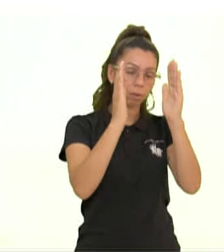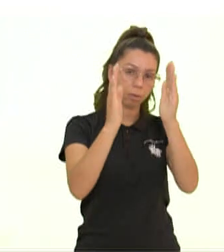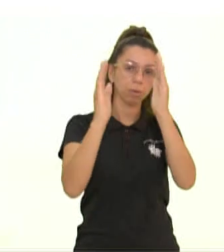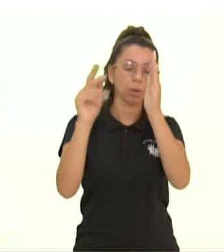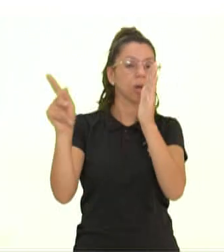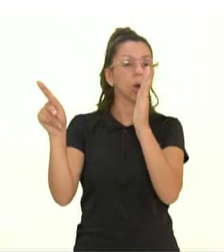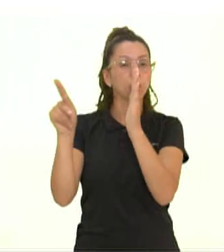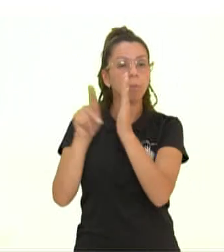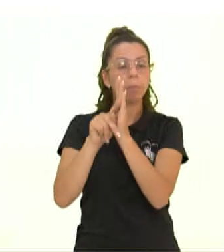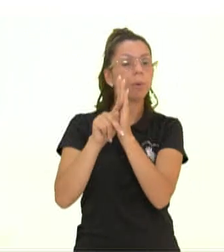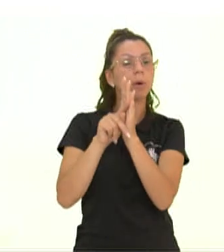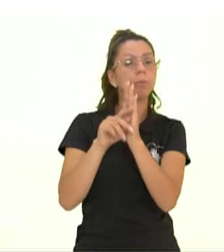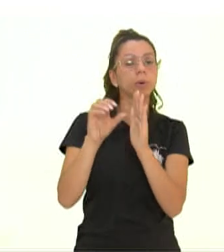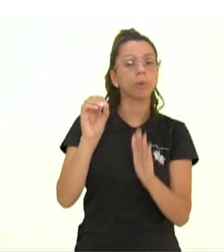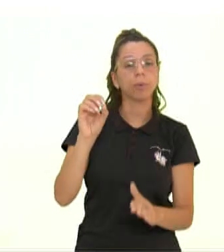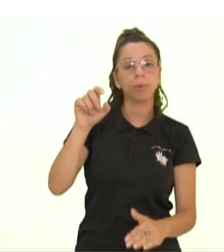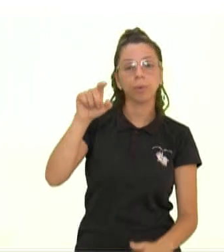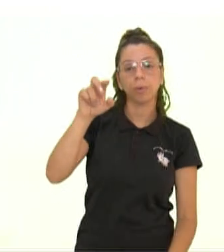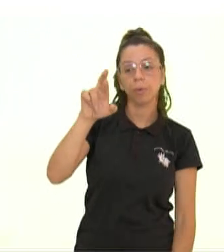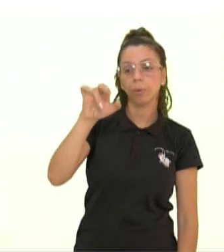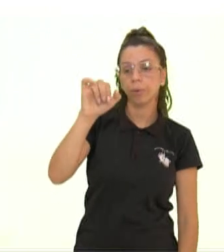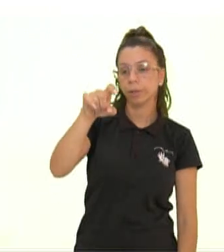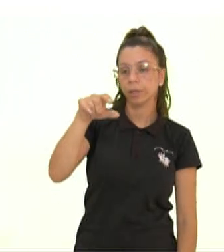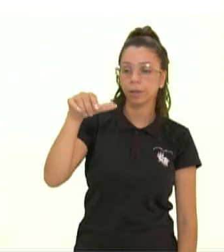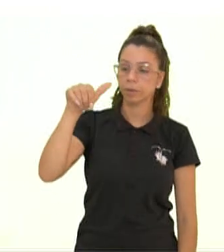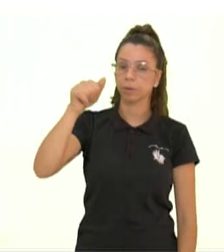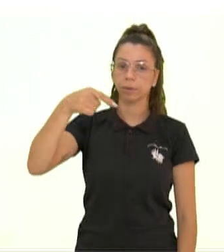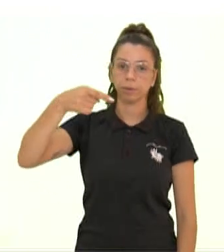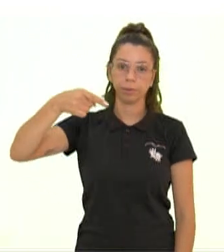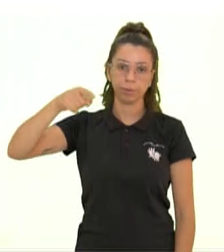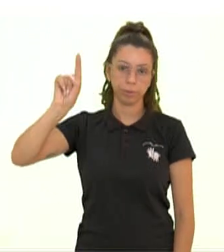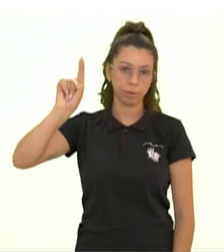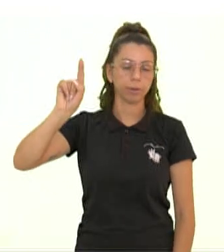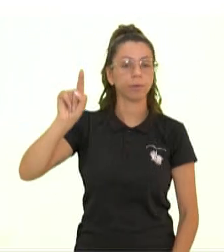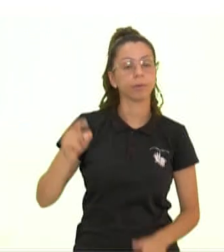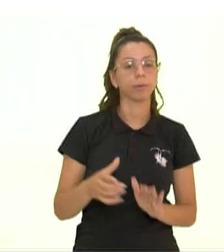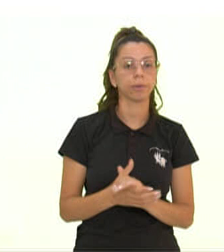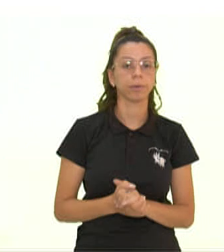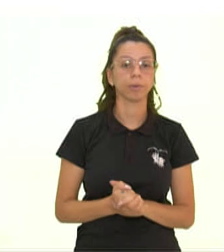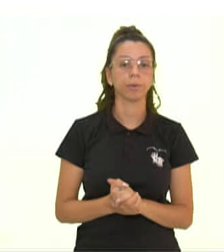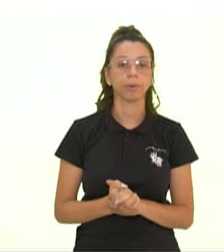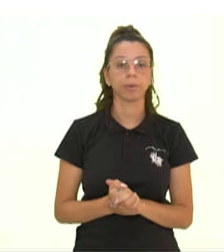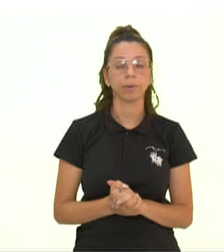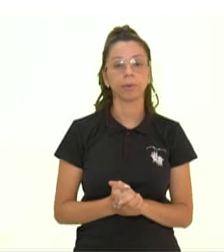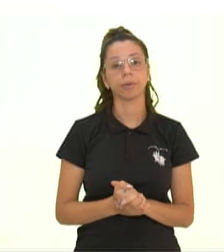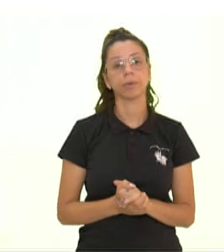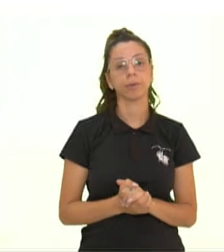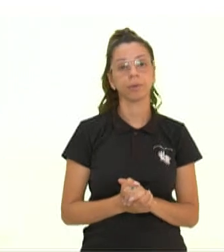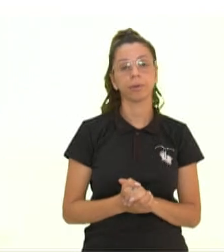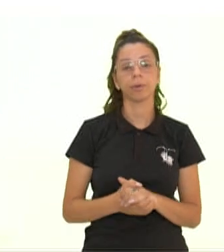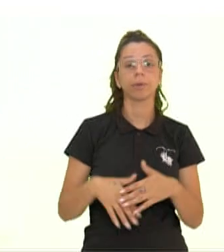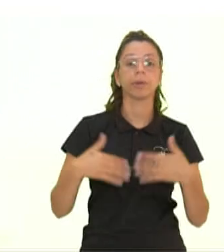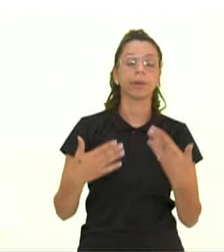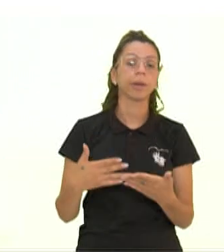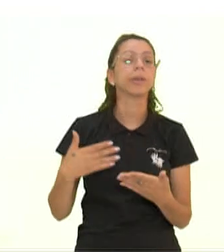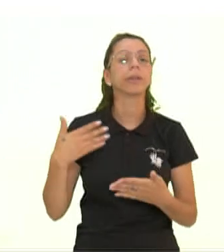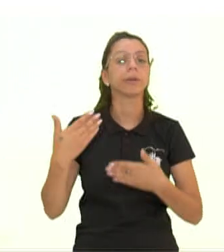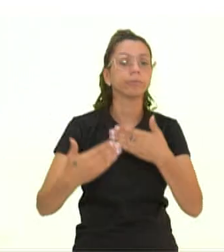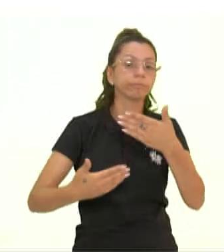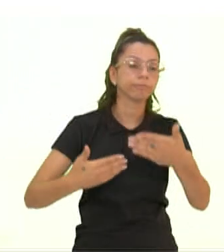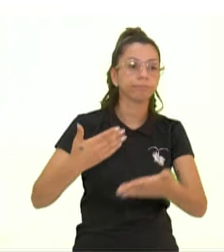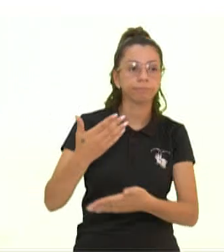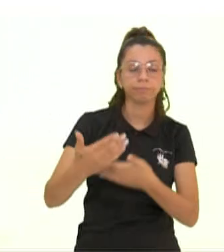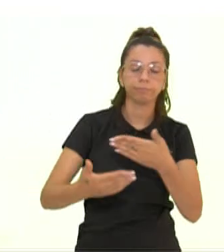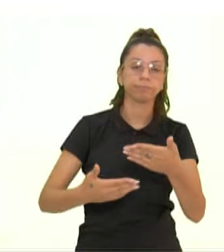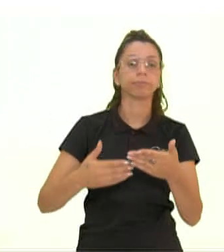orixás aqui, são criados, né, pela Denise de Santos, que a prof mostrou na aula anterior e falou sobre o trabalho dela. A Denise